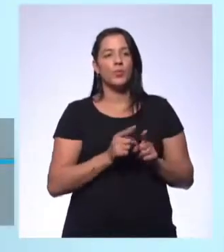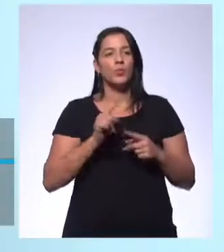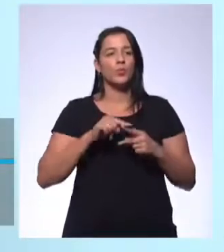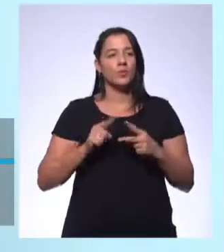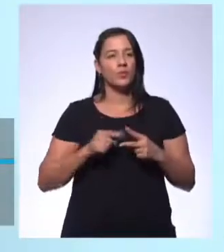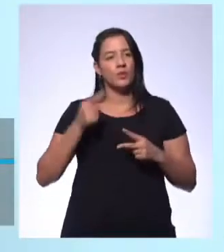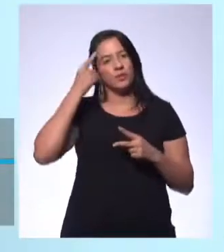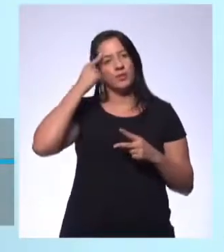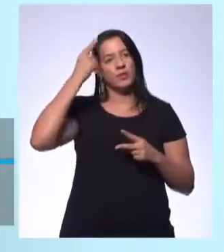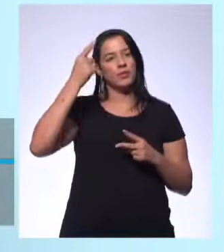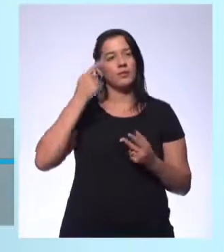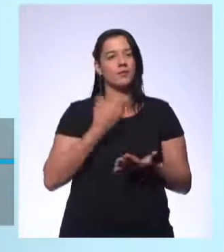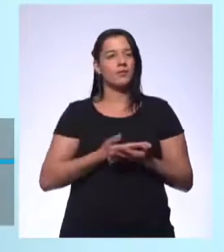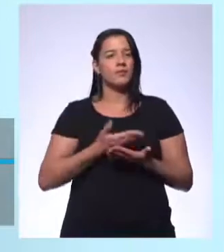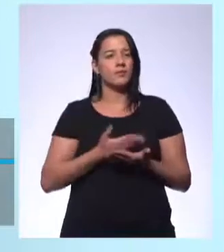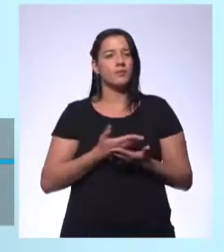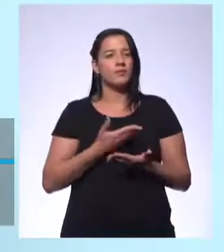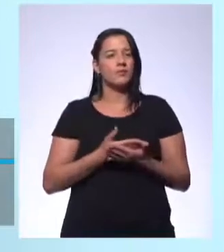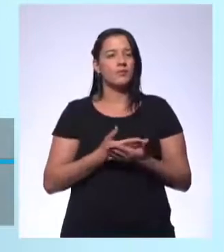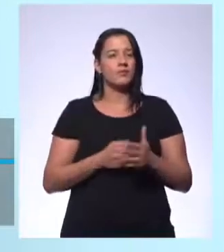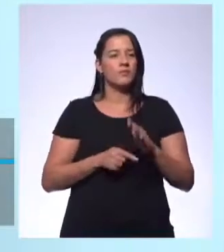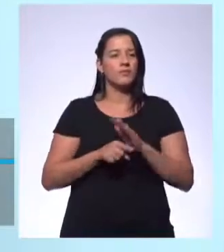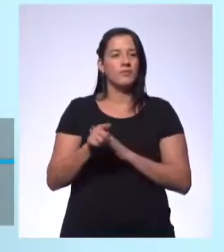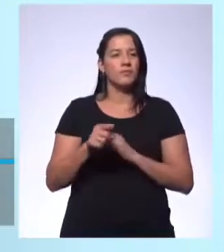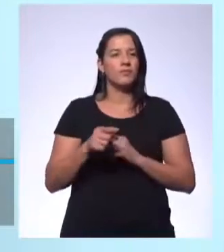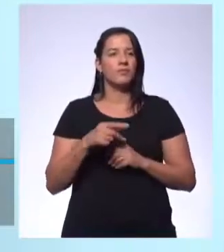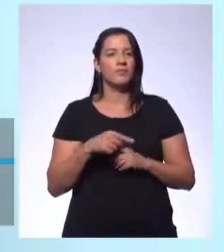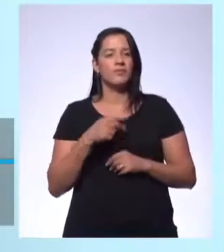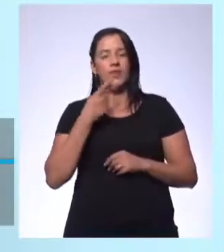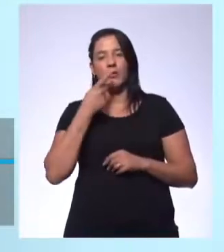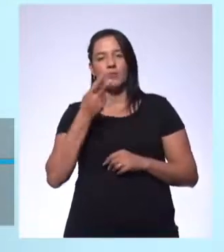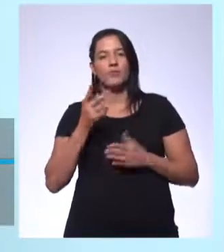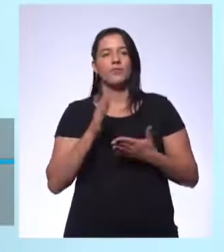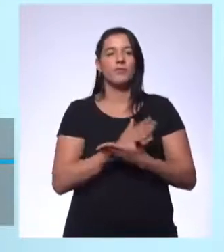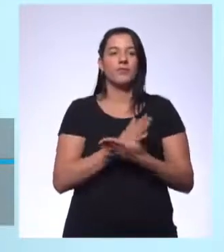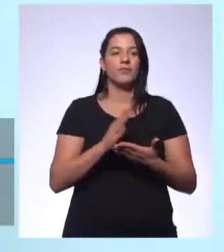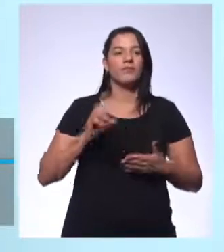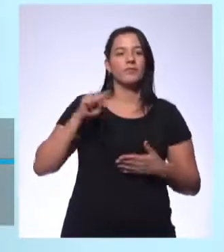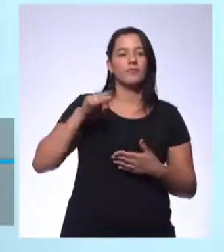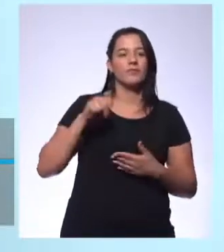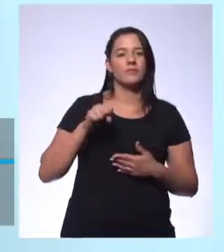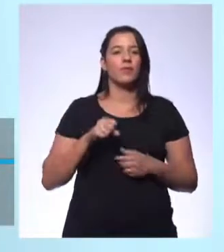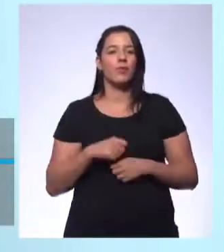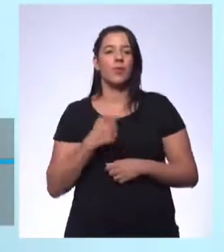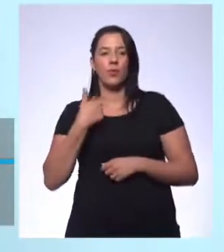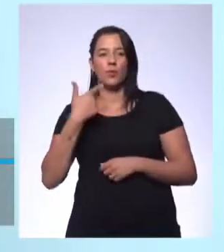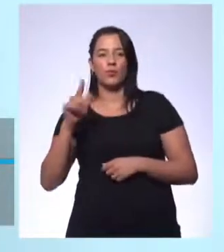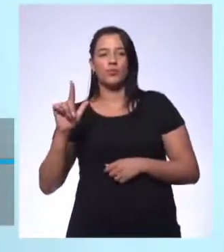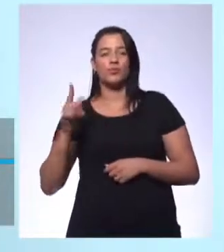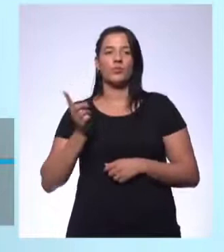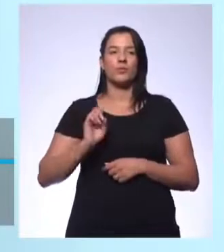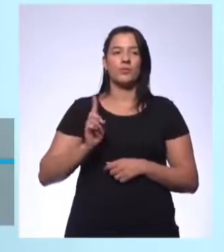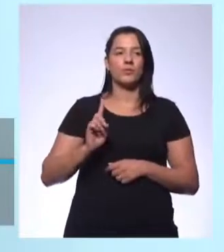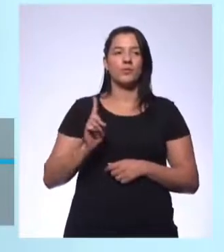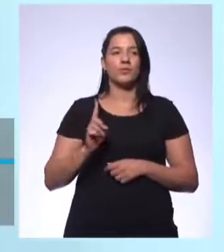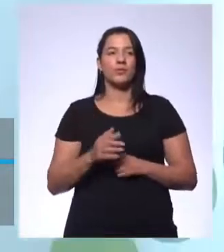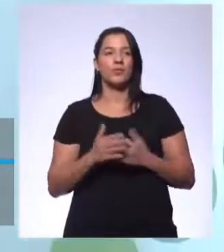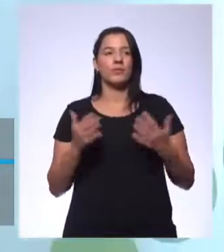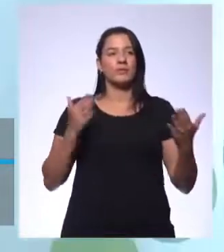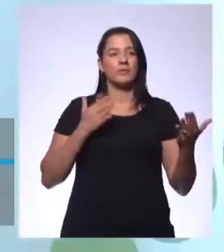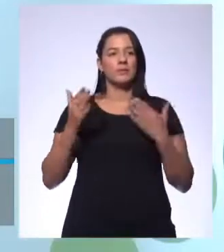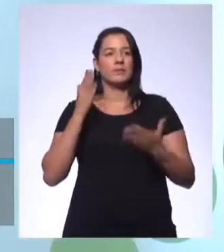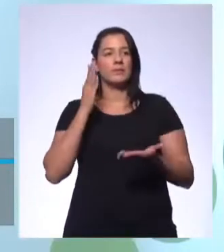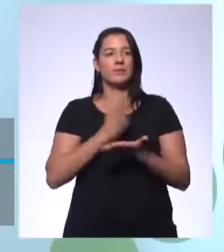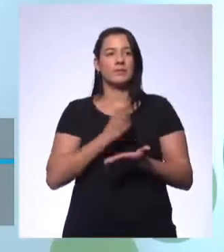outra aula. Ai, meu Deus, que medo dessa pergunta. E eles falarem não. Olha, alguns falando sim, alguns falando não. Está bem dividido.